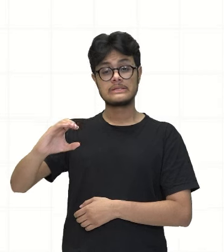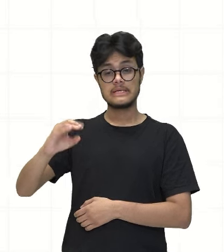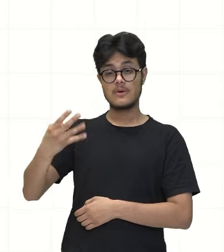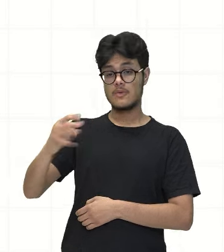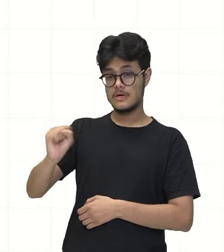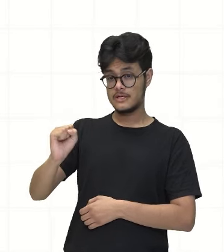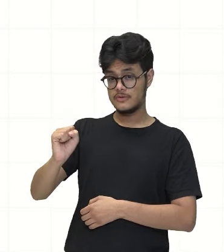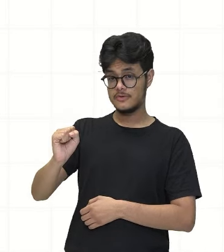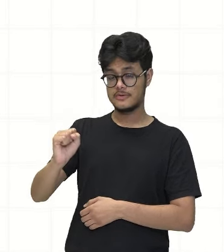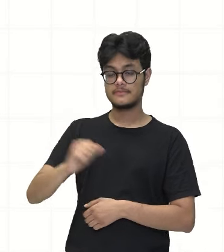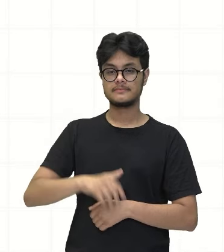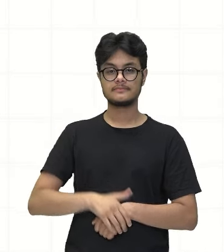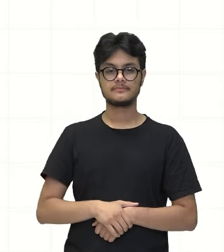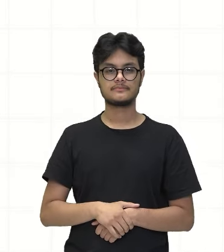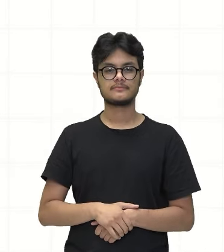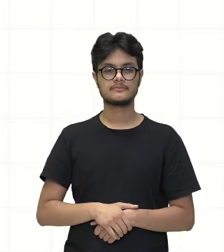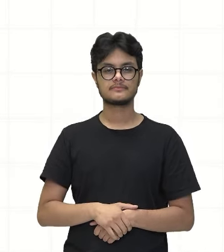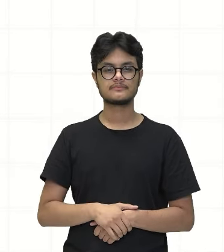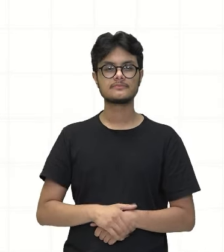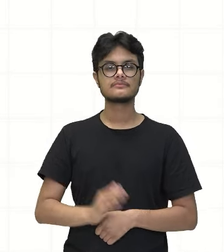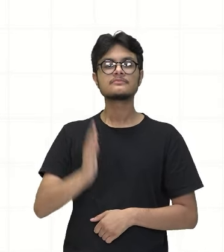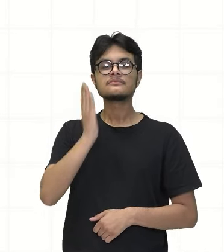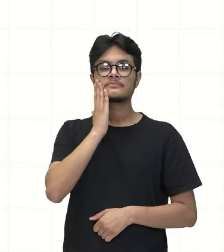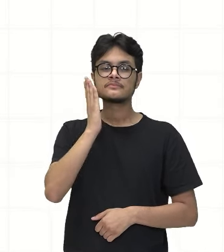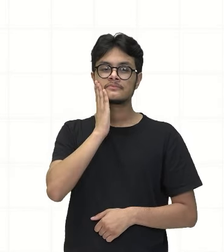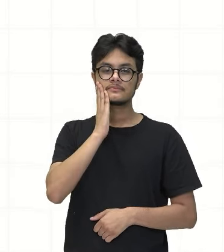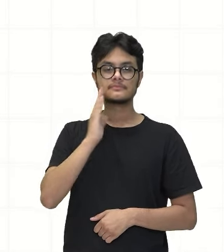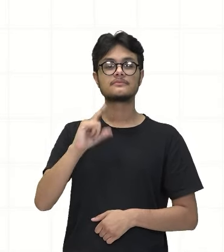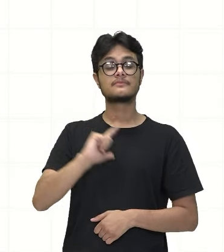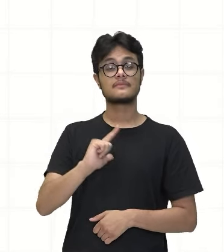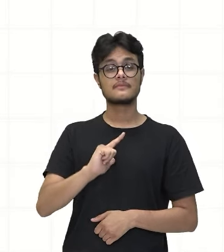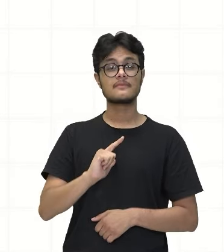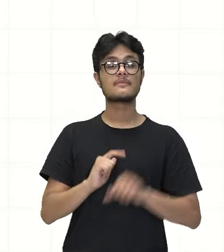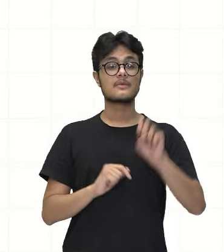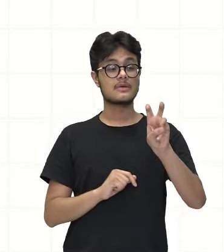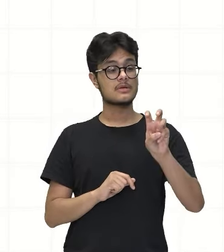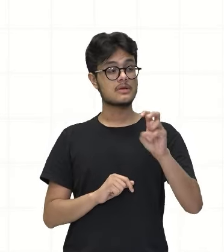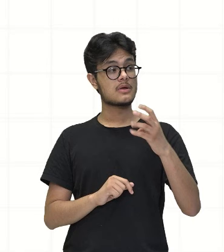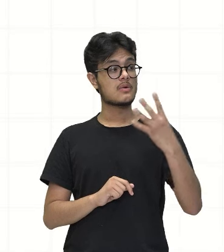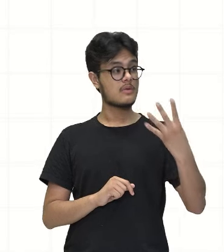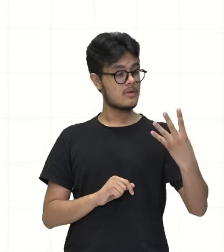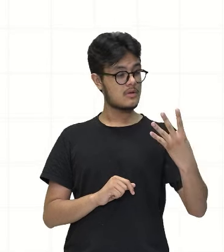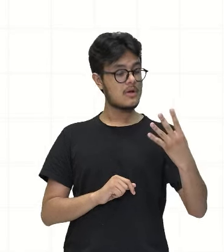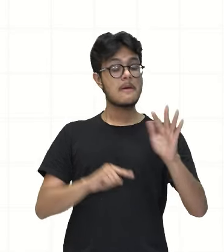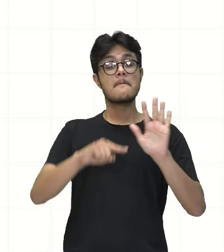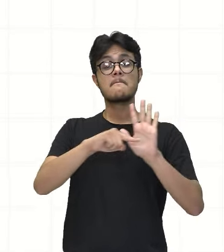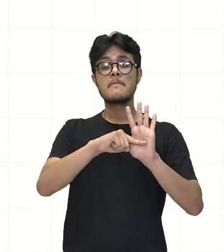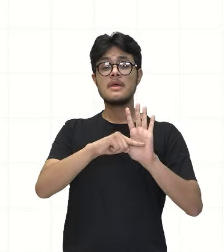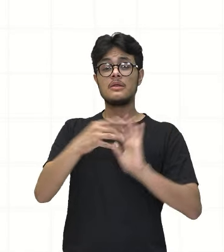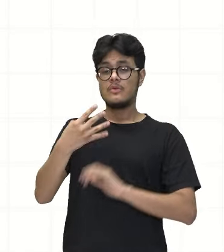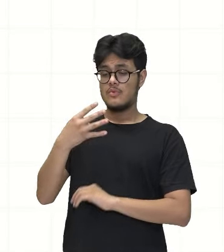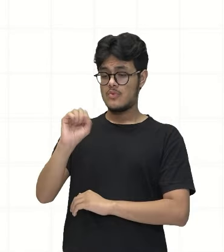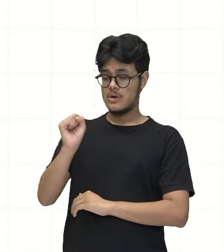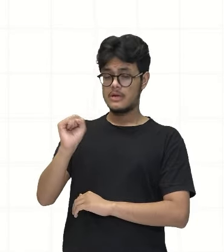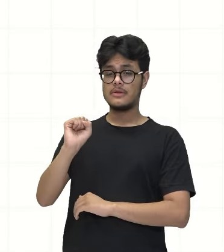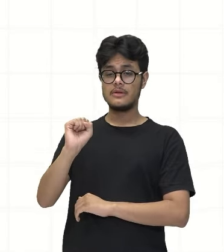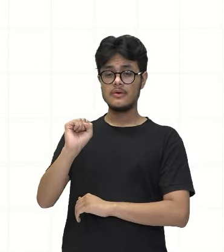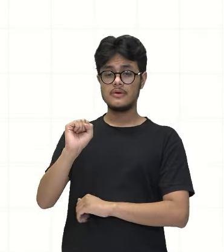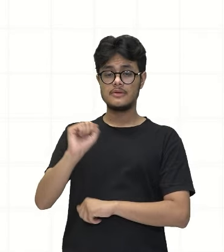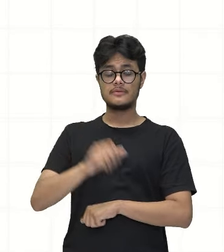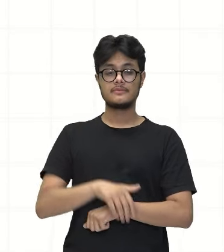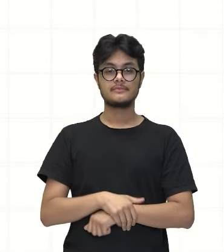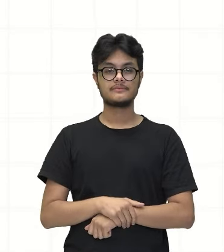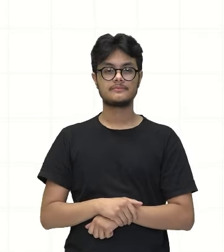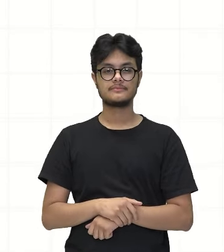seja, essa projeção aqui vai ser a hipotenusa, 54, menos 48, que é a outra